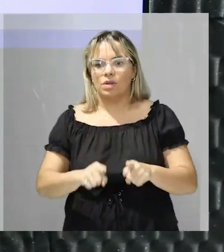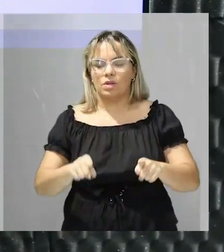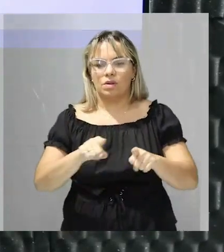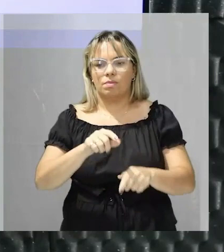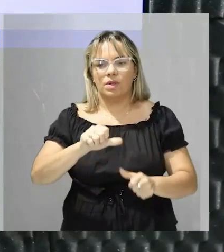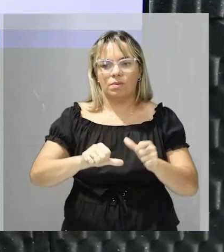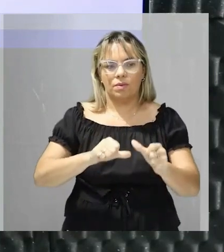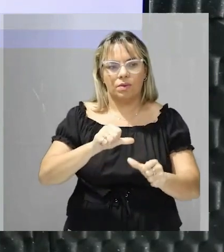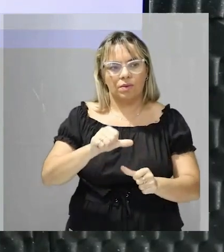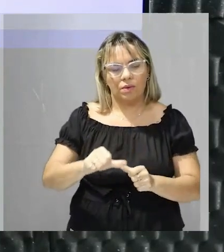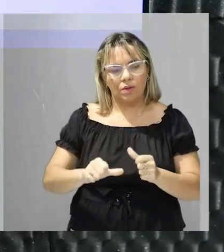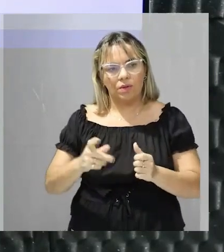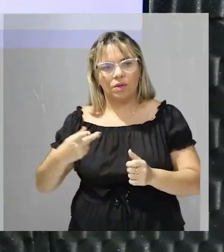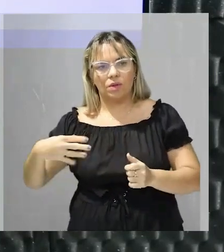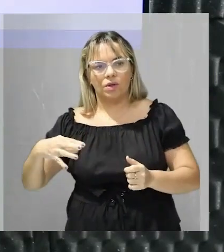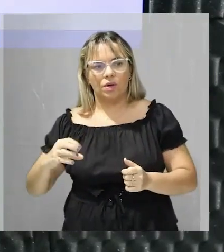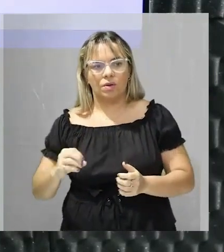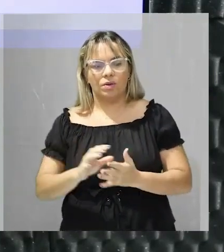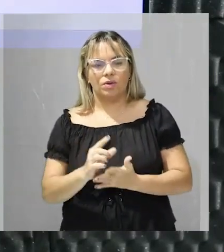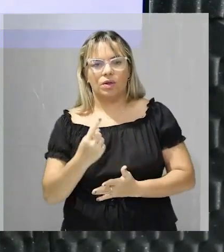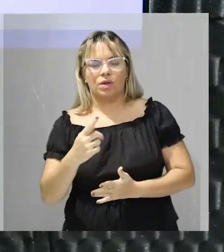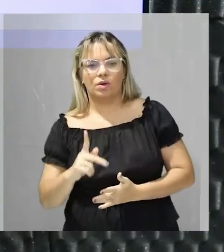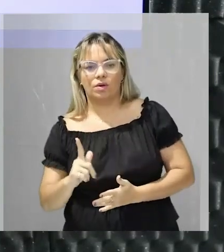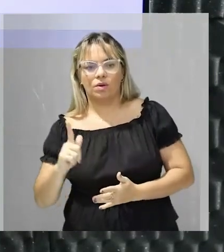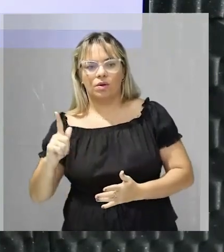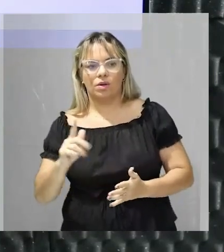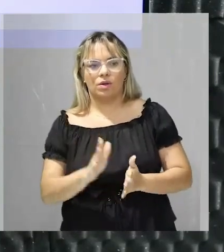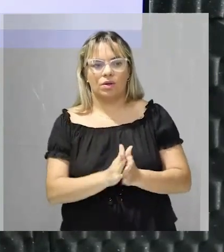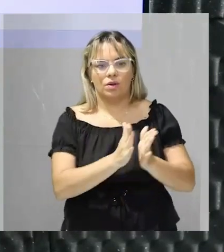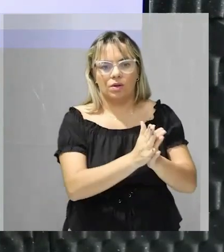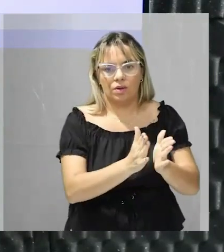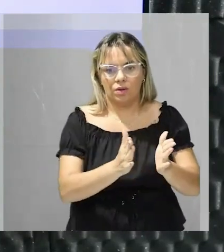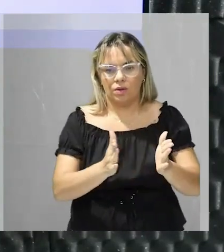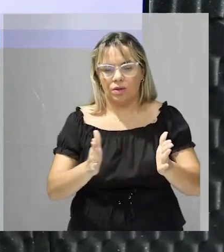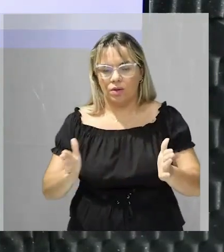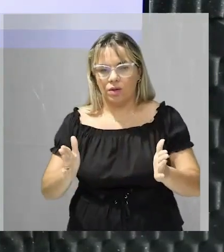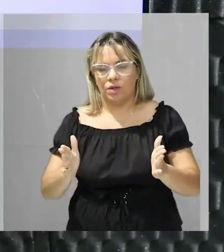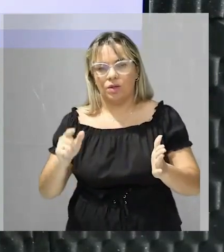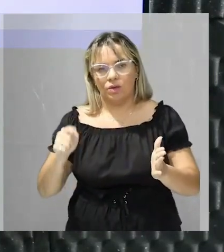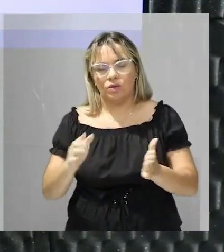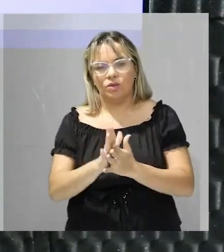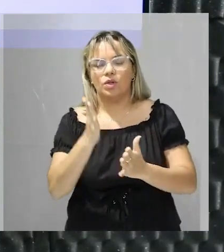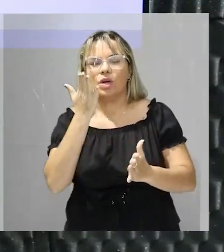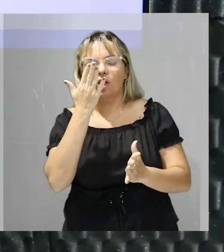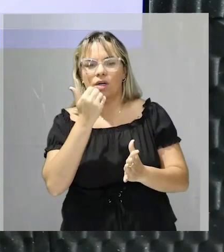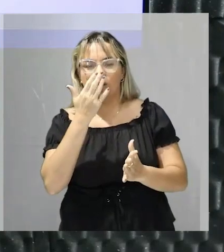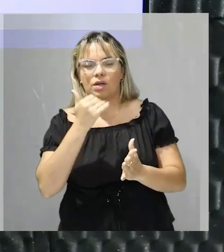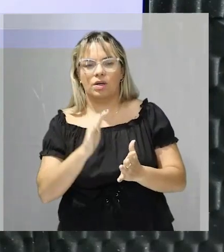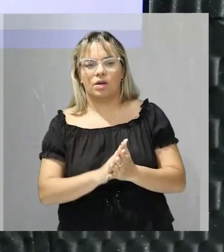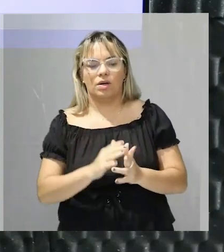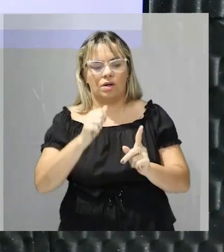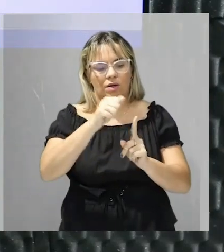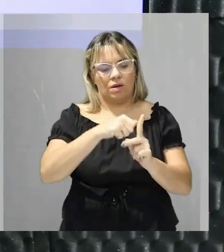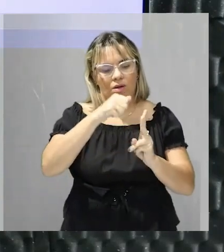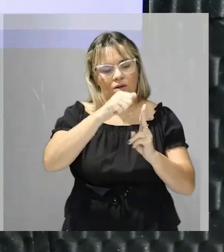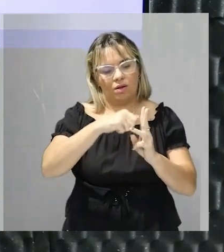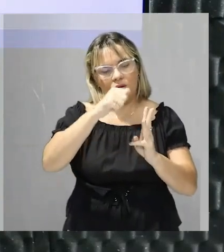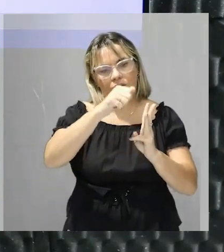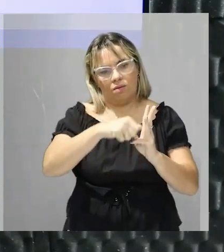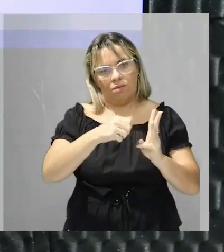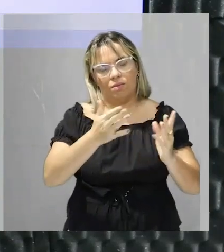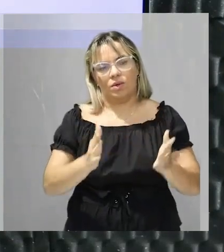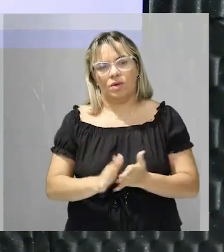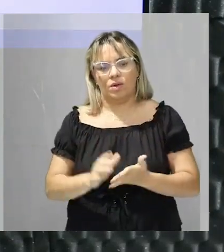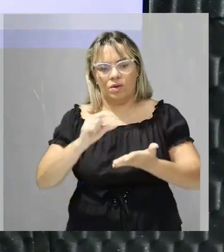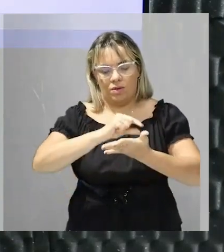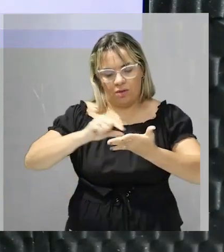1 kg e o período de alimentação que no caso aqui são três meses então só grifo aí no teu material eu já escreve